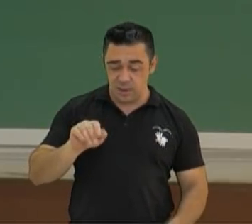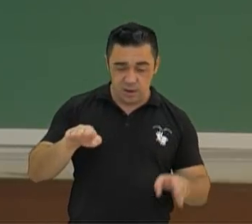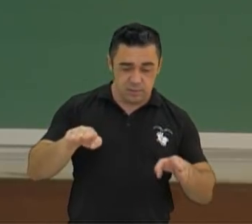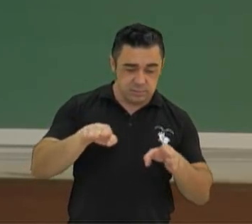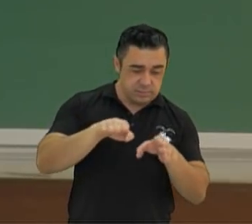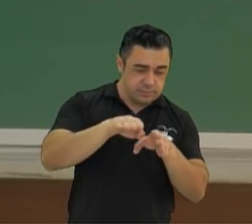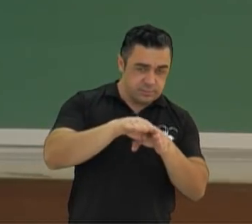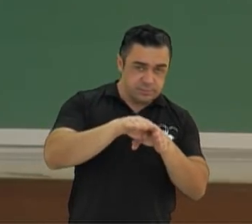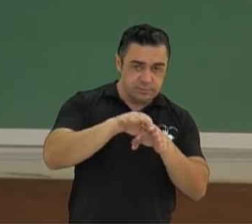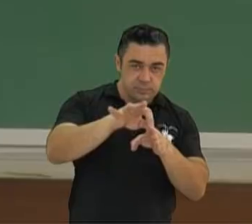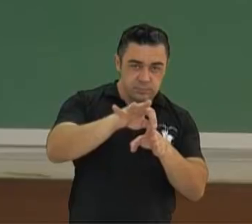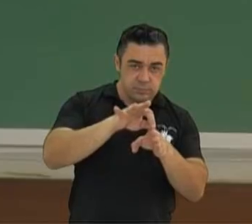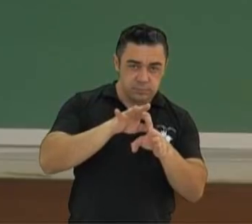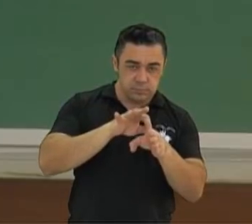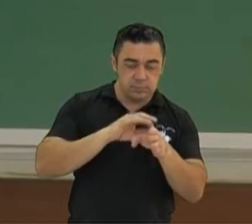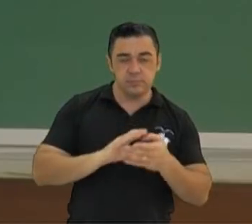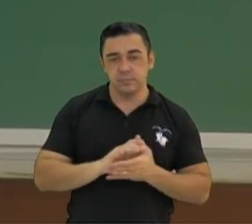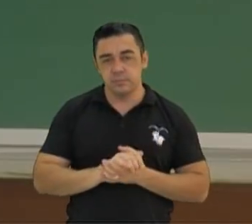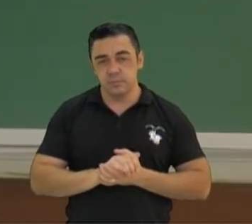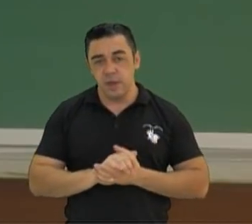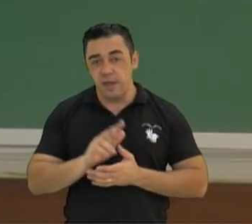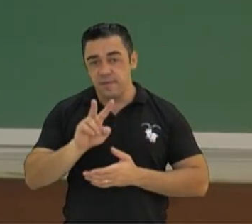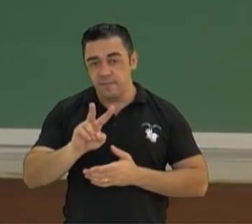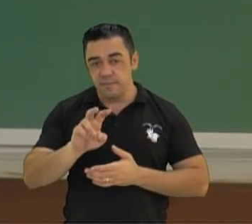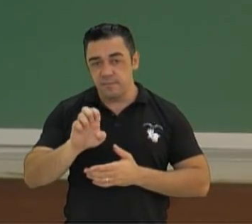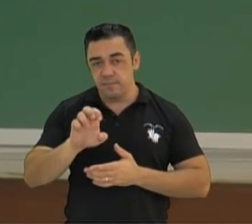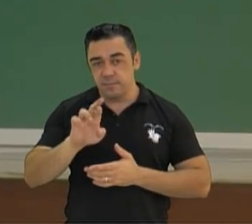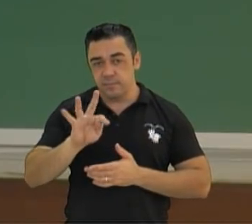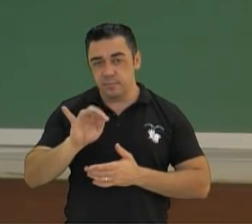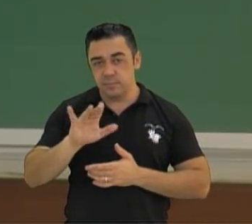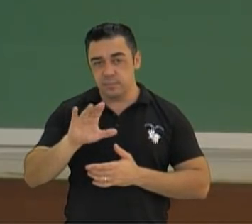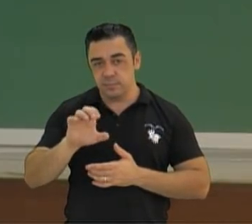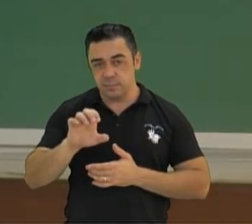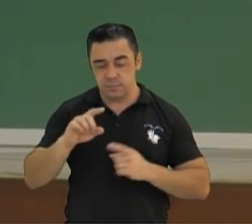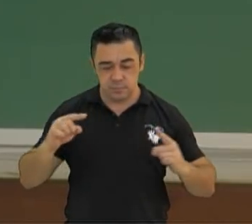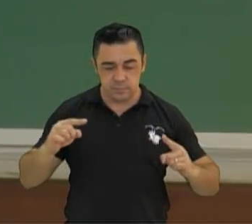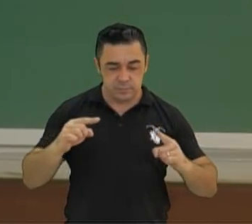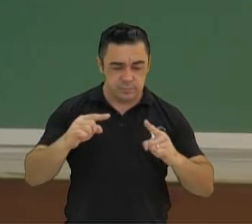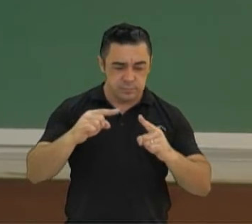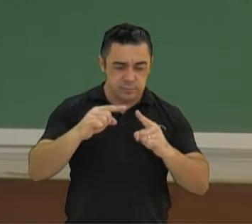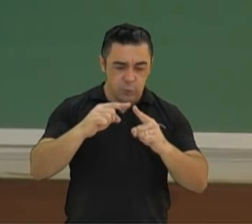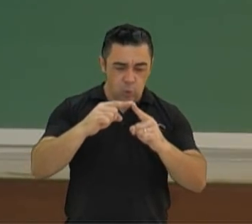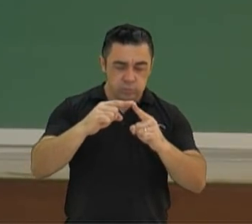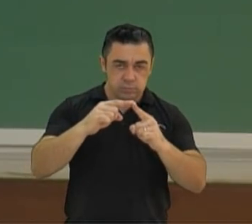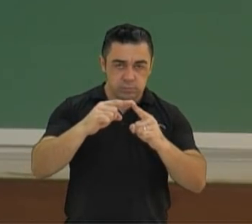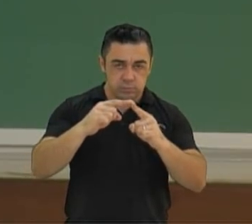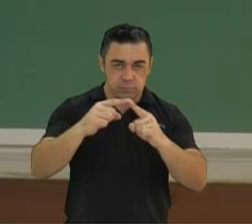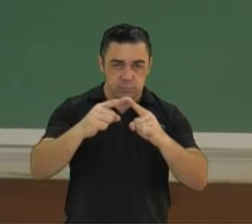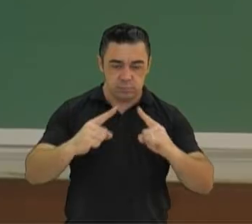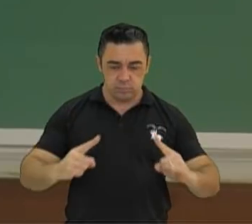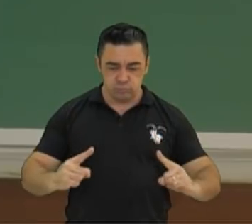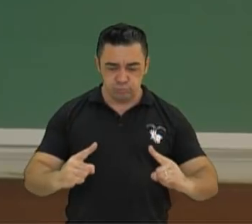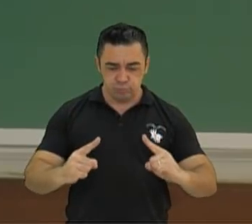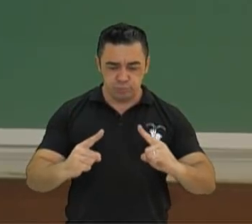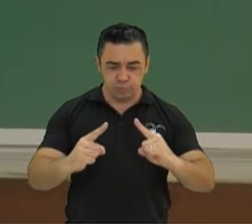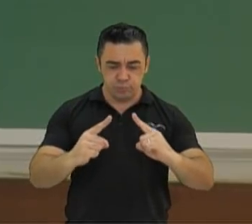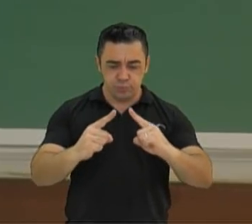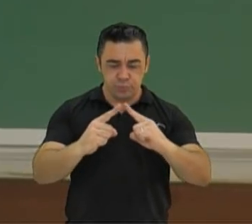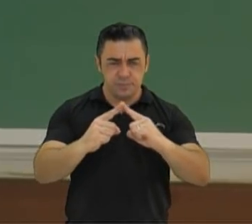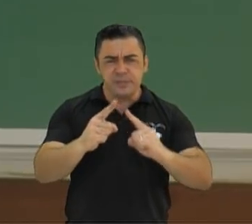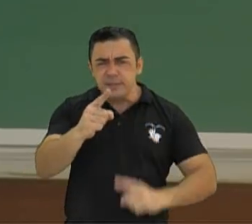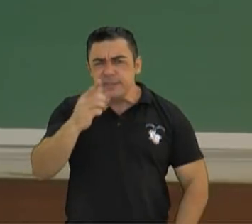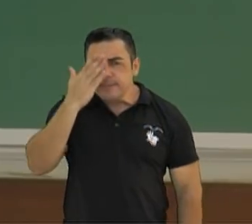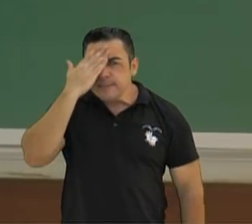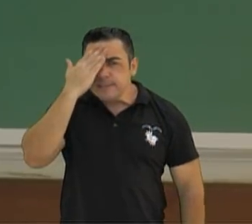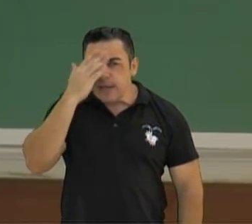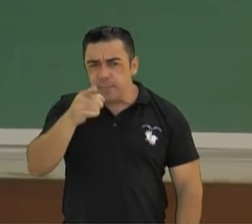as pontinhas. Sabe aquela pontinha da quina da cama, quando a gente vai passar do lado e dá com o joelho na cama